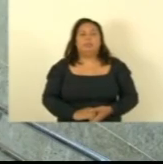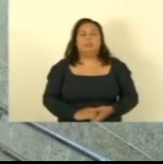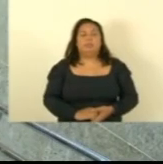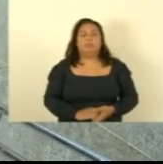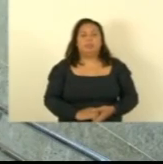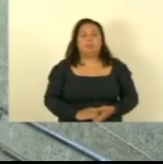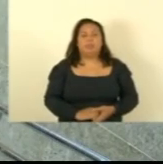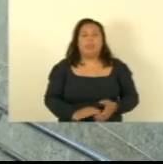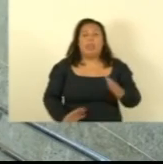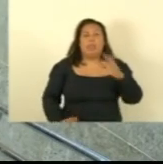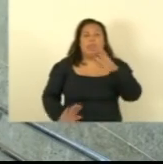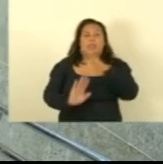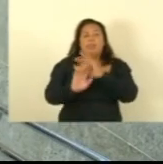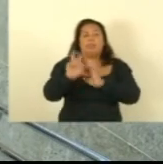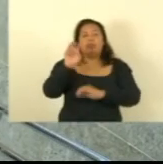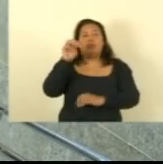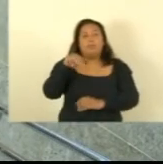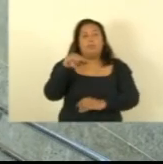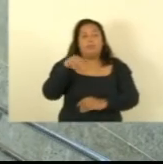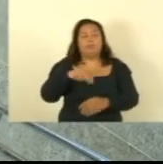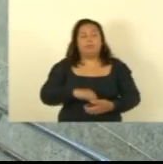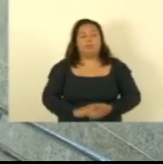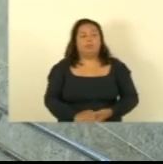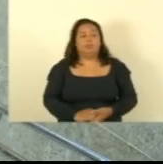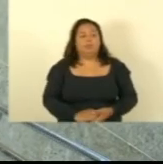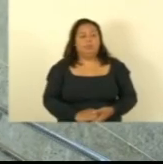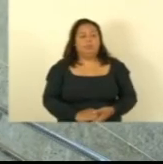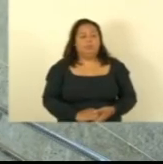Vossa Excelência tem até 5 minutos, deputado Calegari.